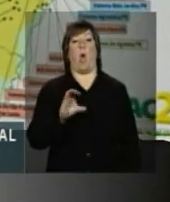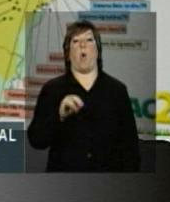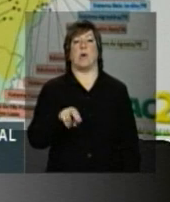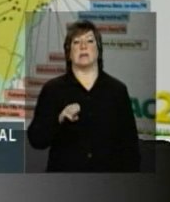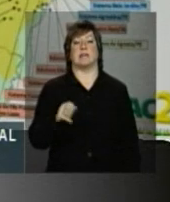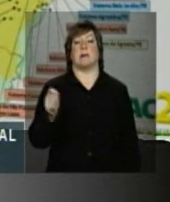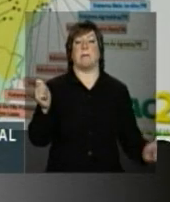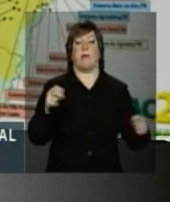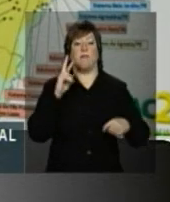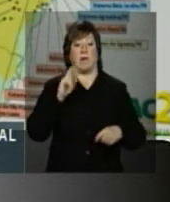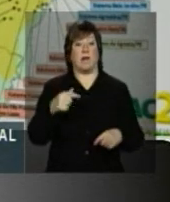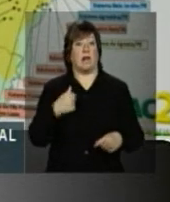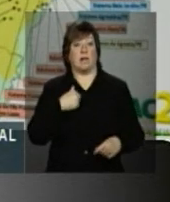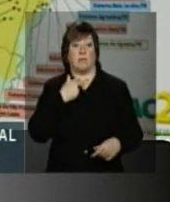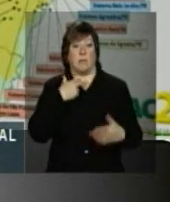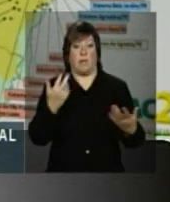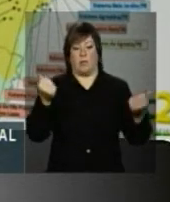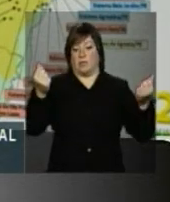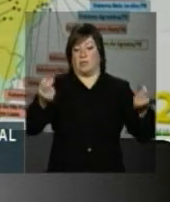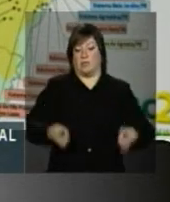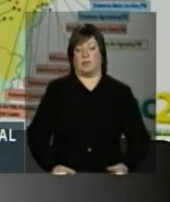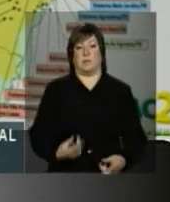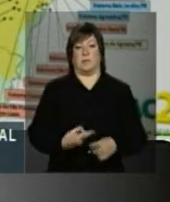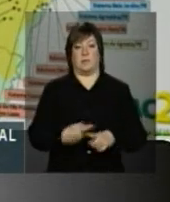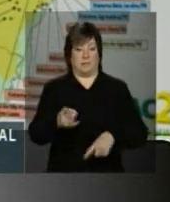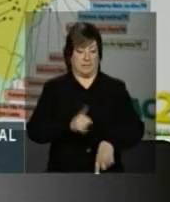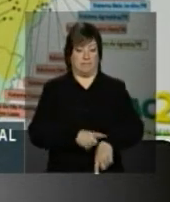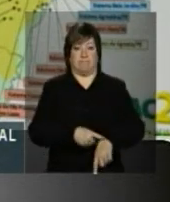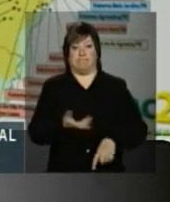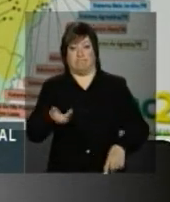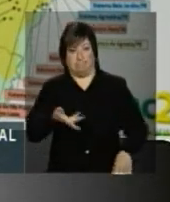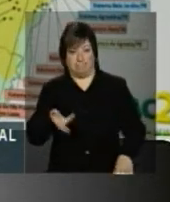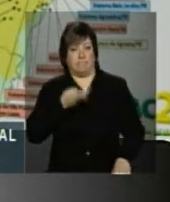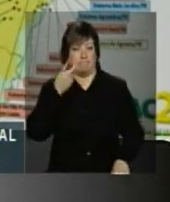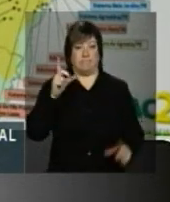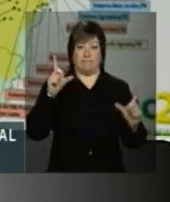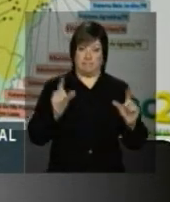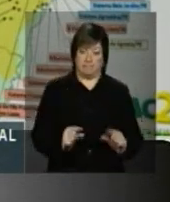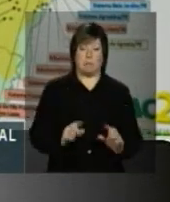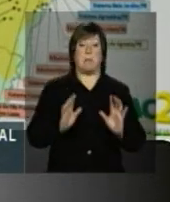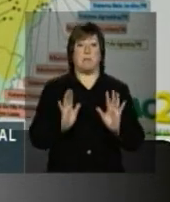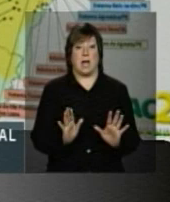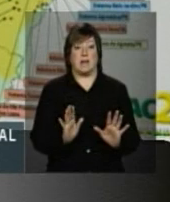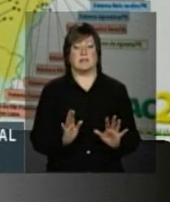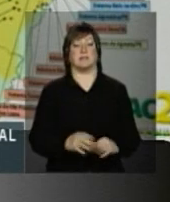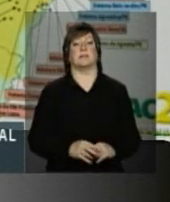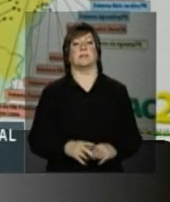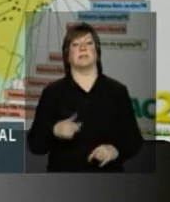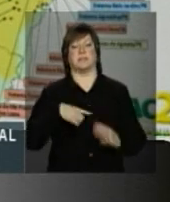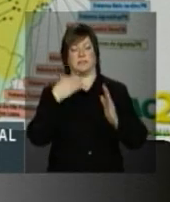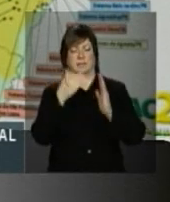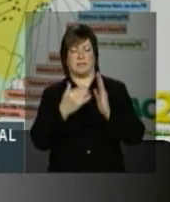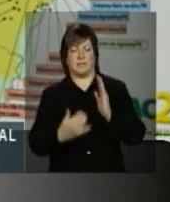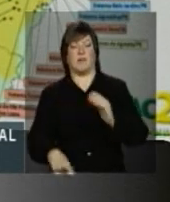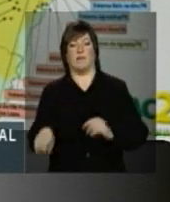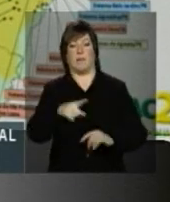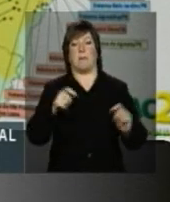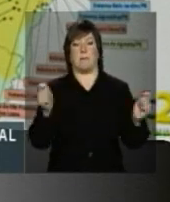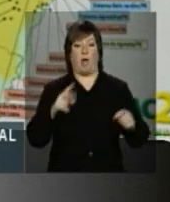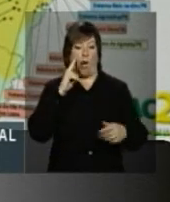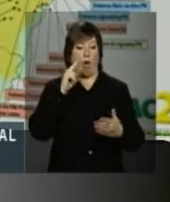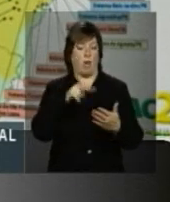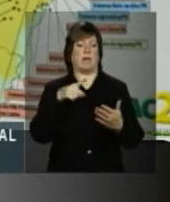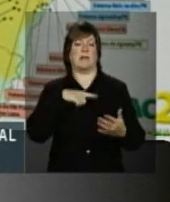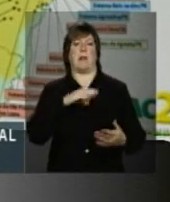pudesse olhar eu não vou nem poder listar as obras porque vocês sabem que o tempo aqui é pequeno então eu vou deixar a lista das oras vocês podem estar olhando aqui